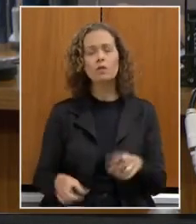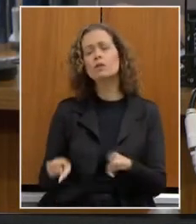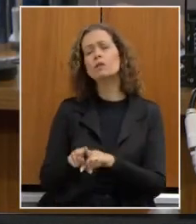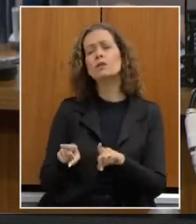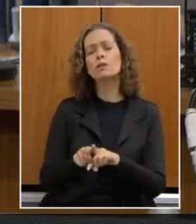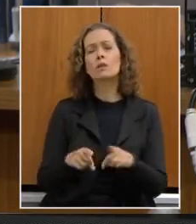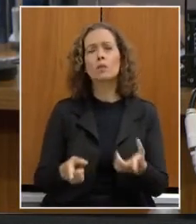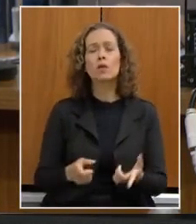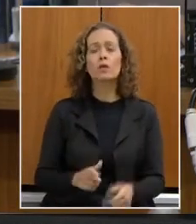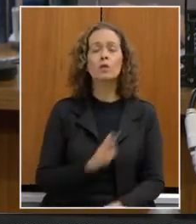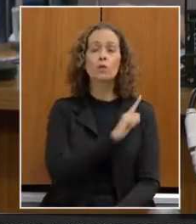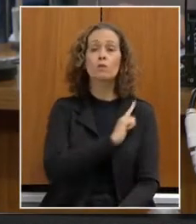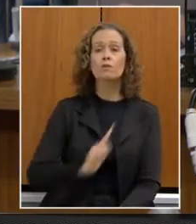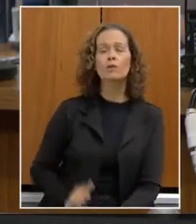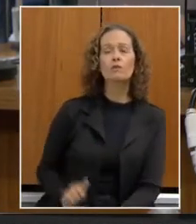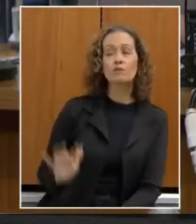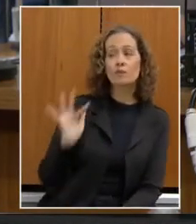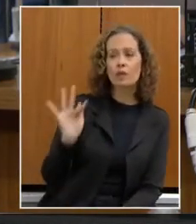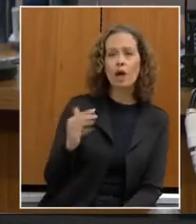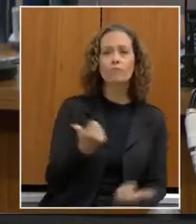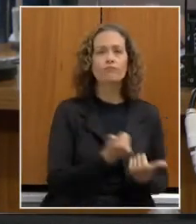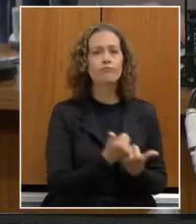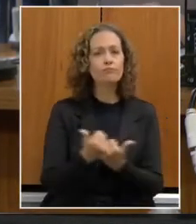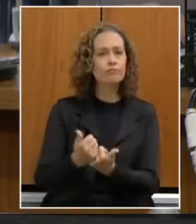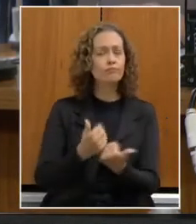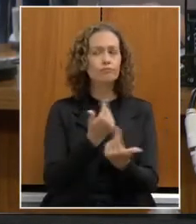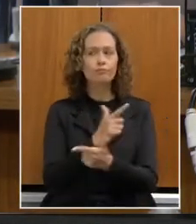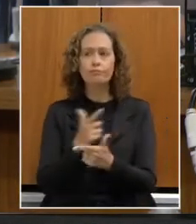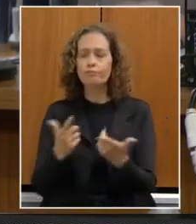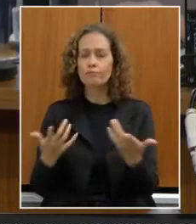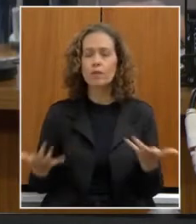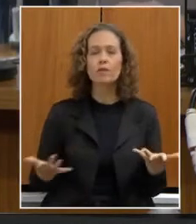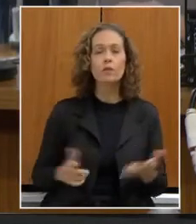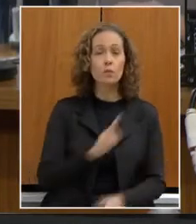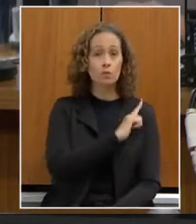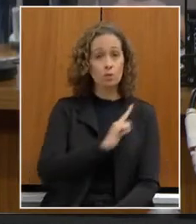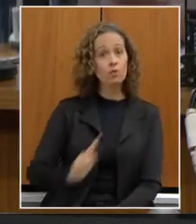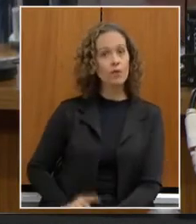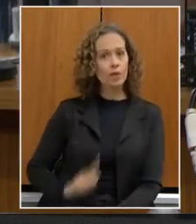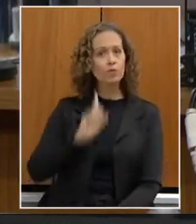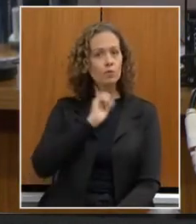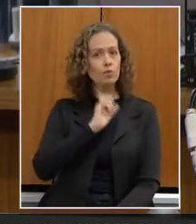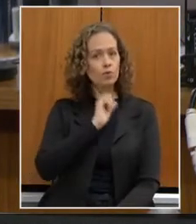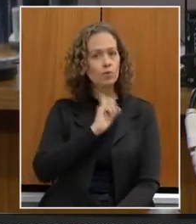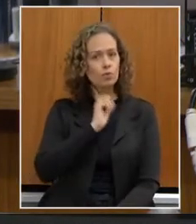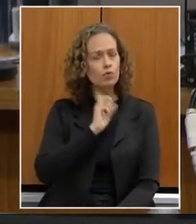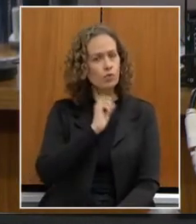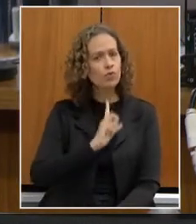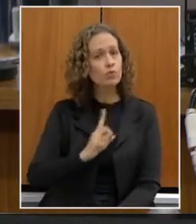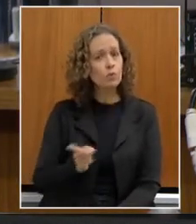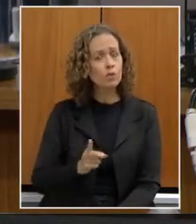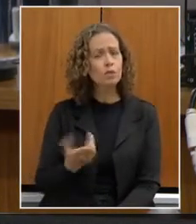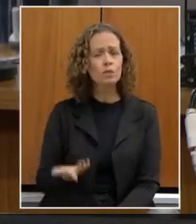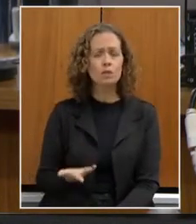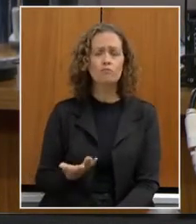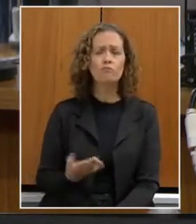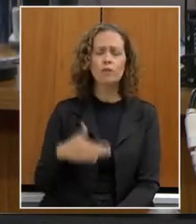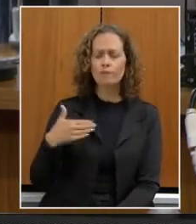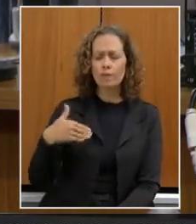do governo federal quando não existe quando não foi ainda homologado o governo de Minas por mais que não seja a sua competência